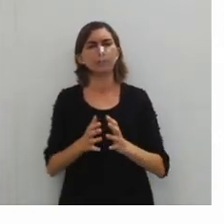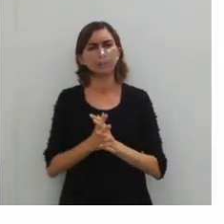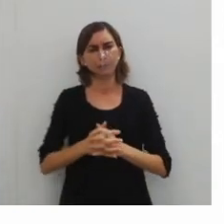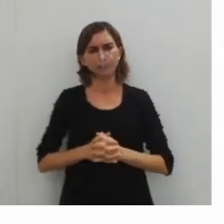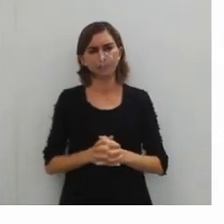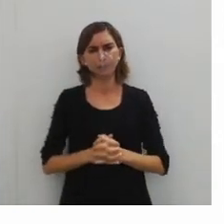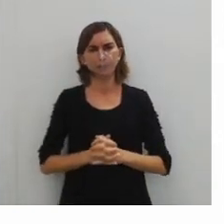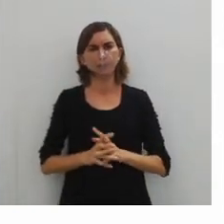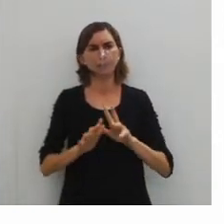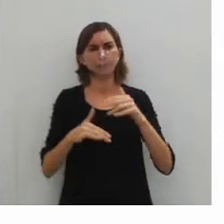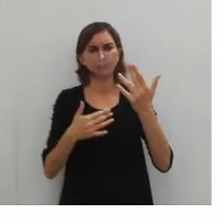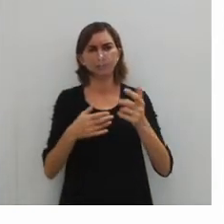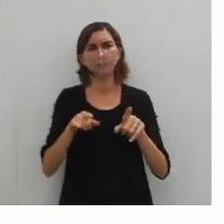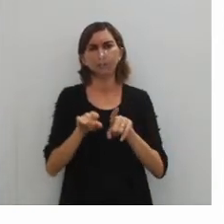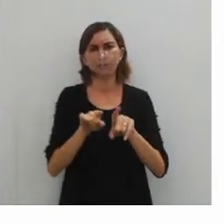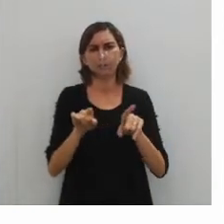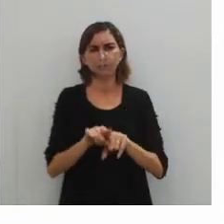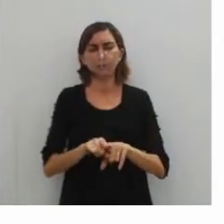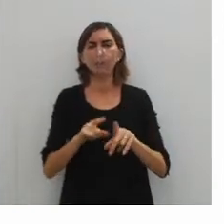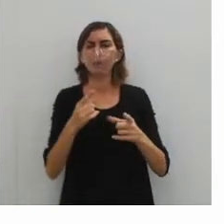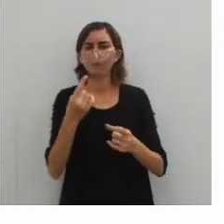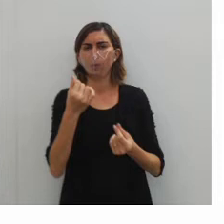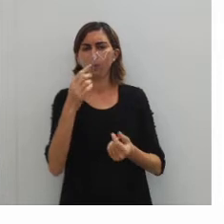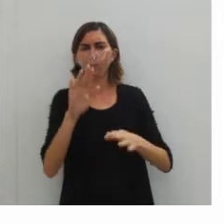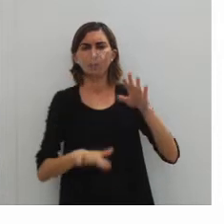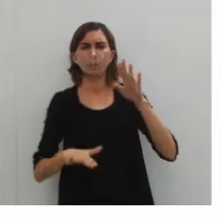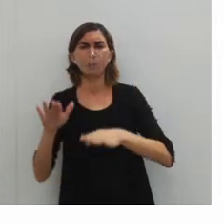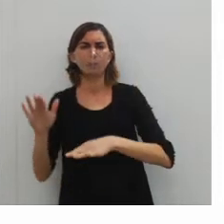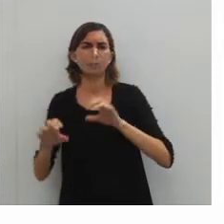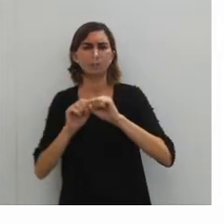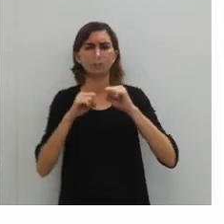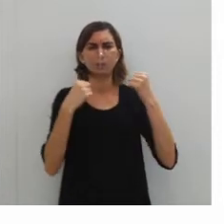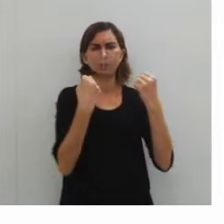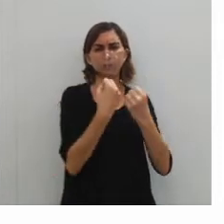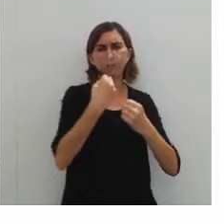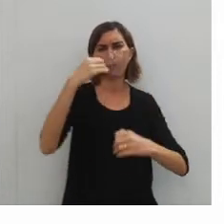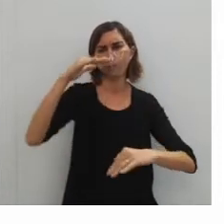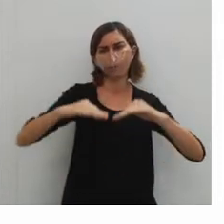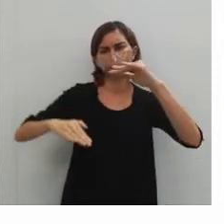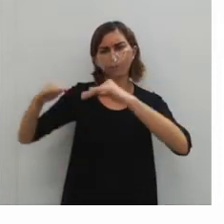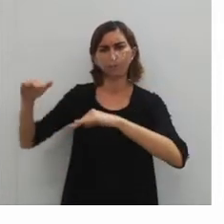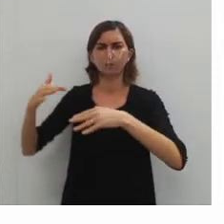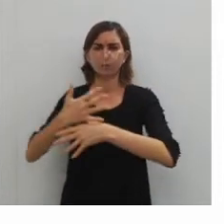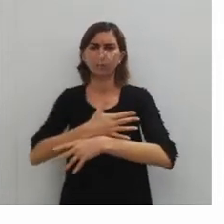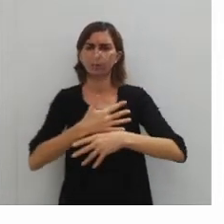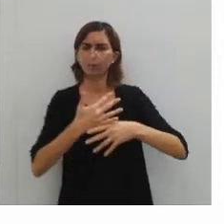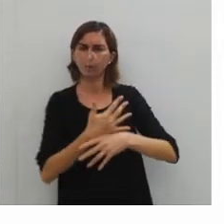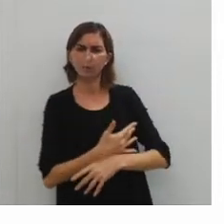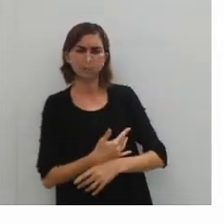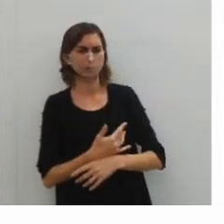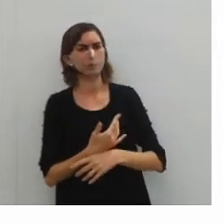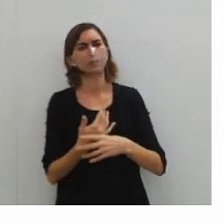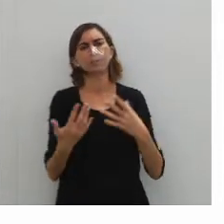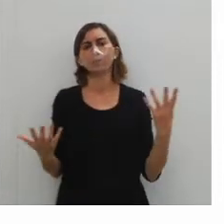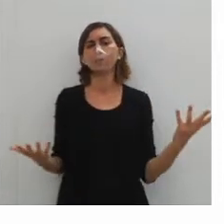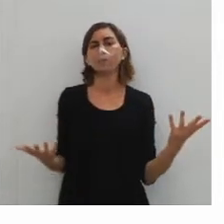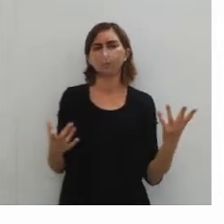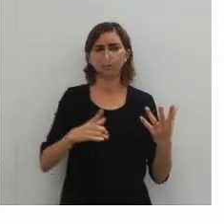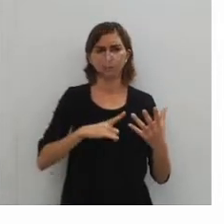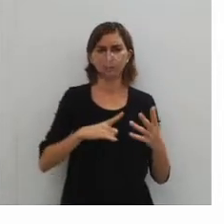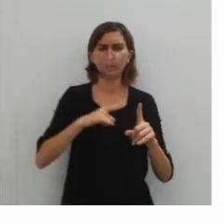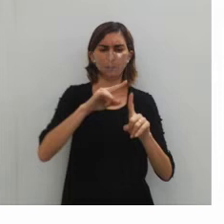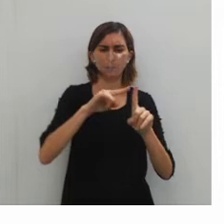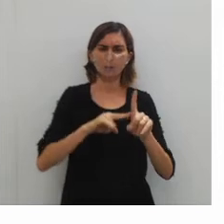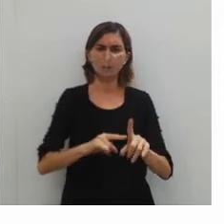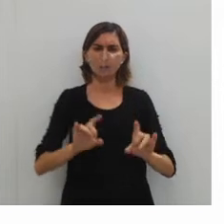tá? Também temos as contradições sociais nas cidades. Enquanto existem